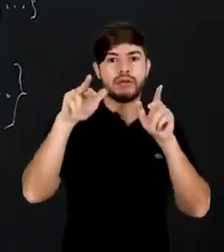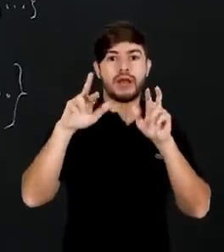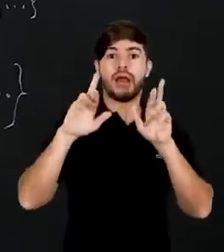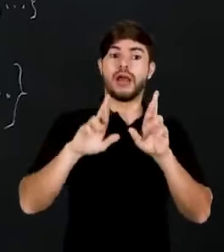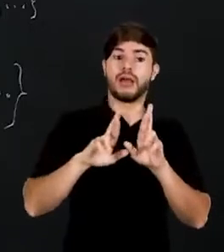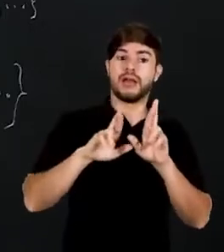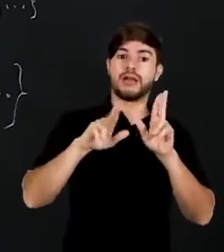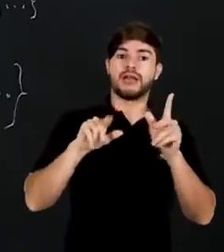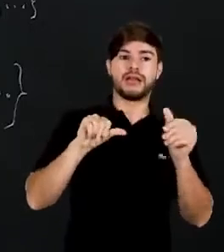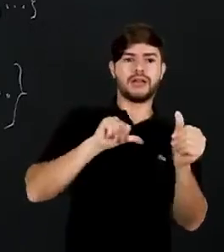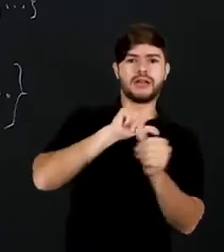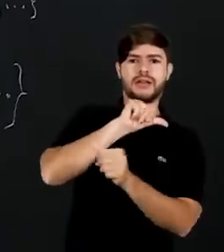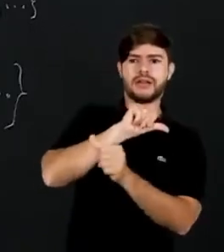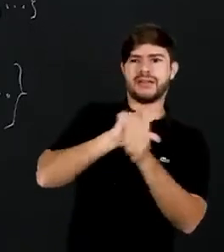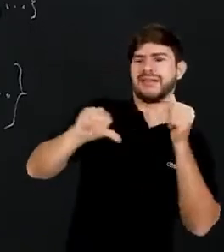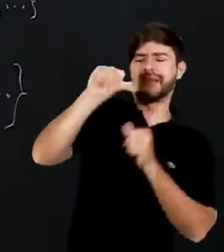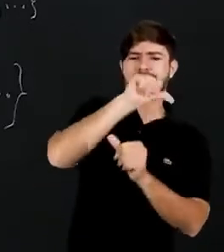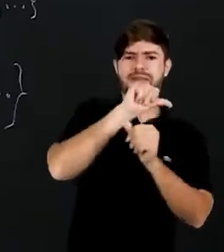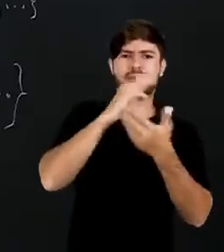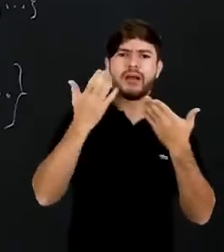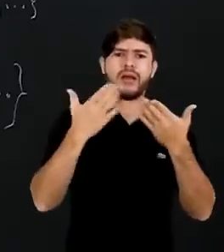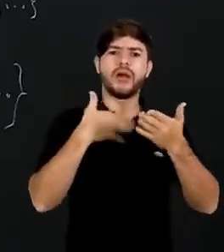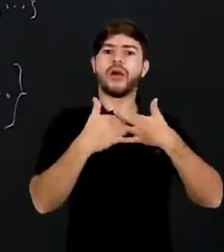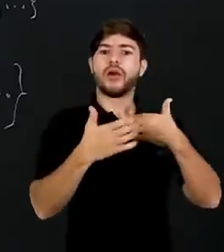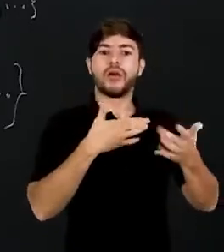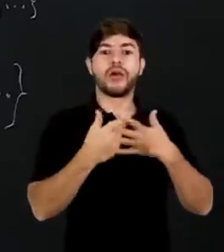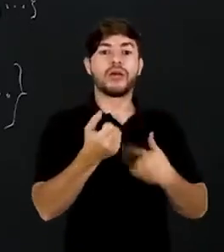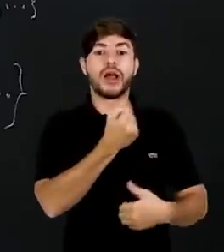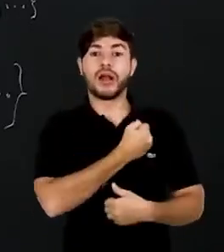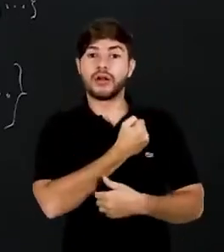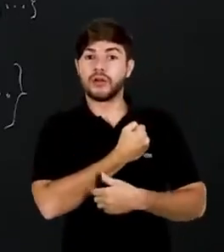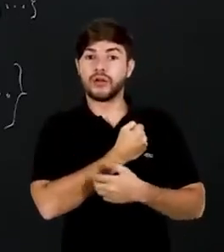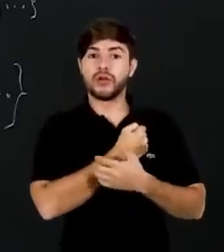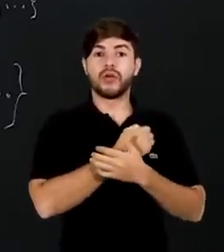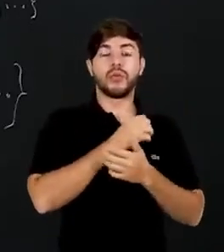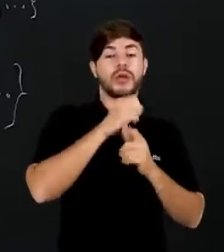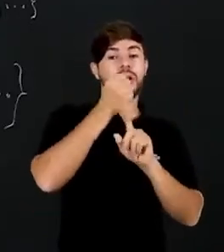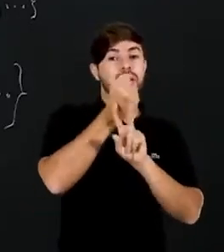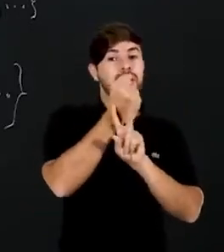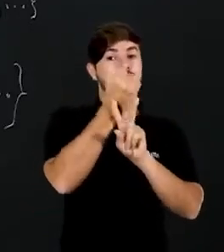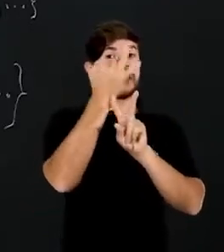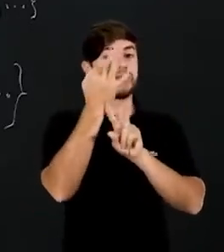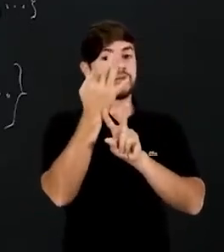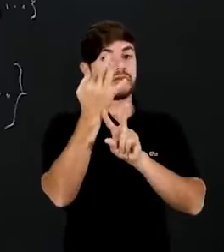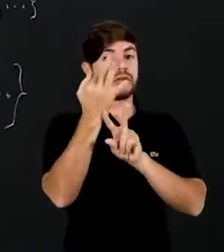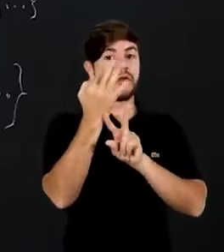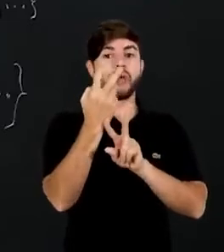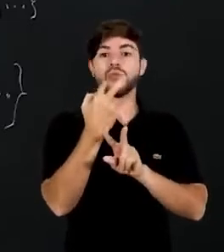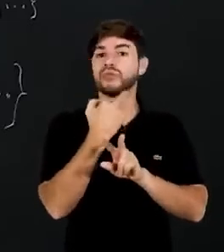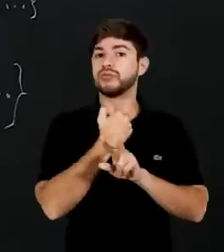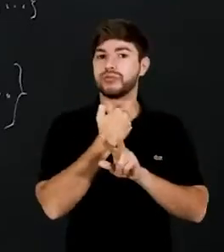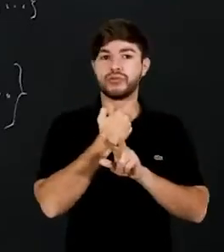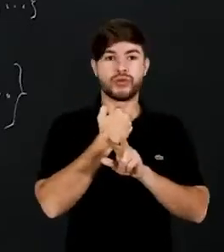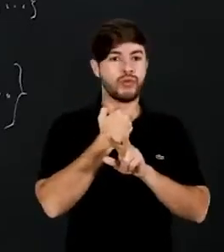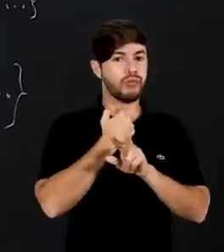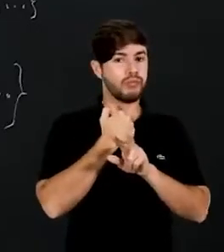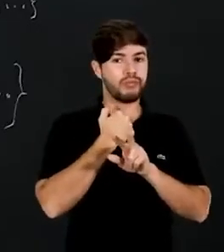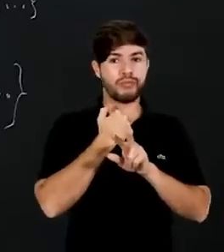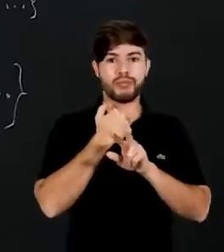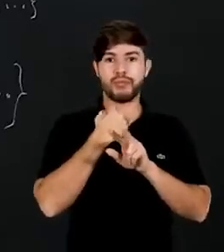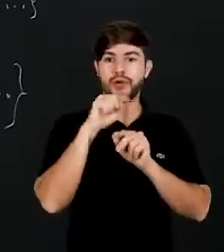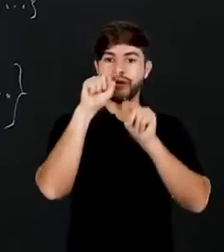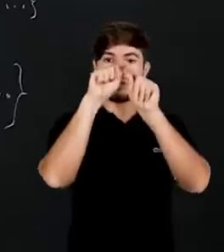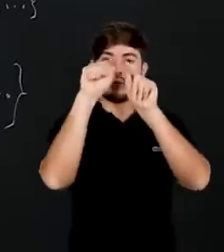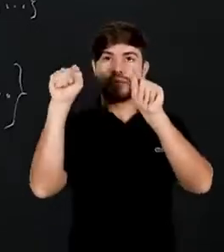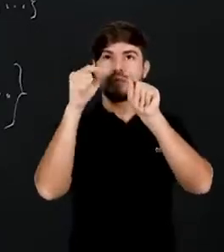contrário. Como assim? Todo e qualquer número irracional são números que não podem ser escritos em